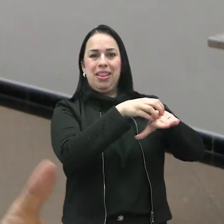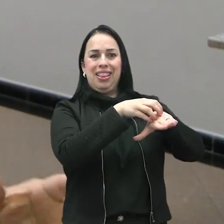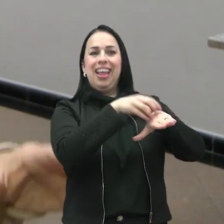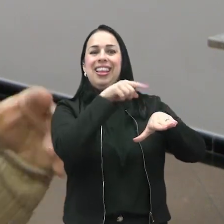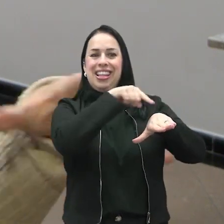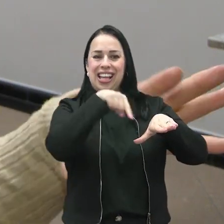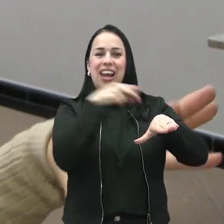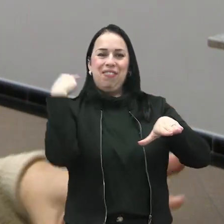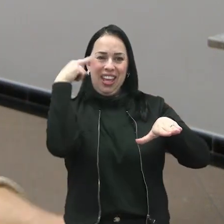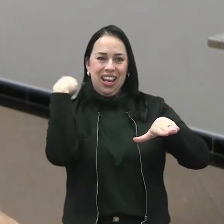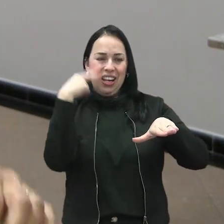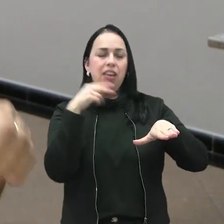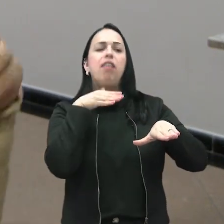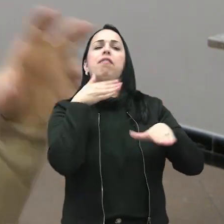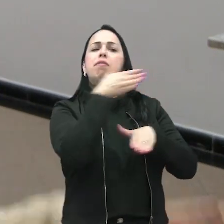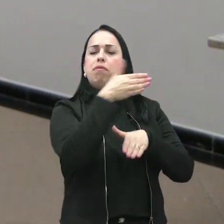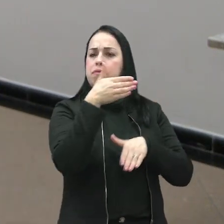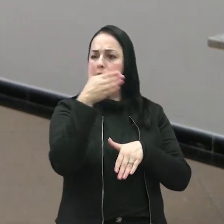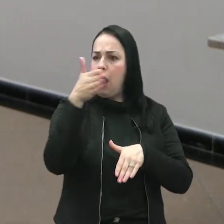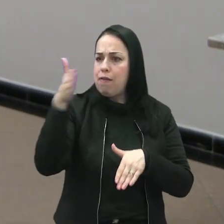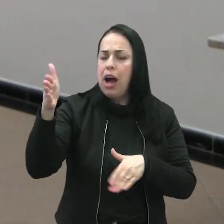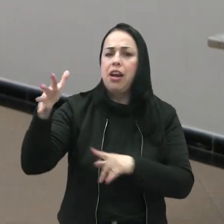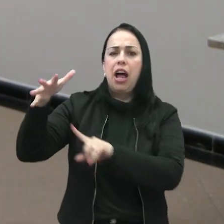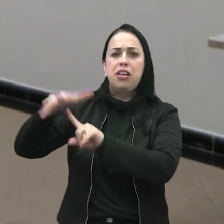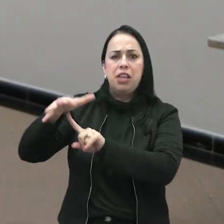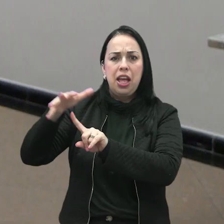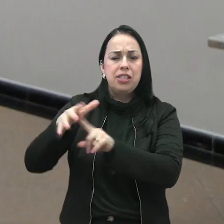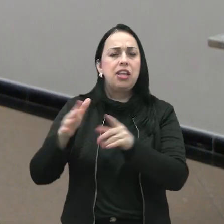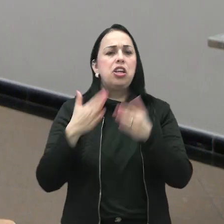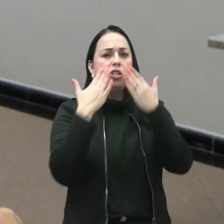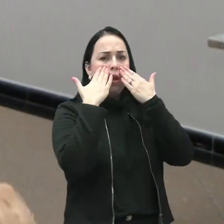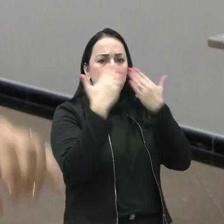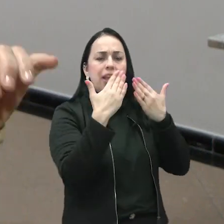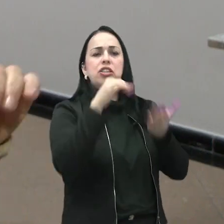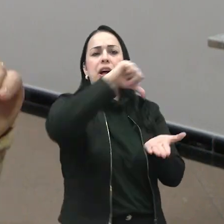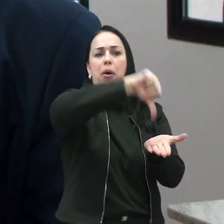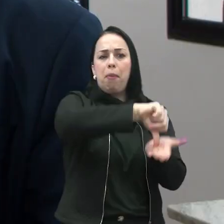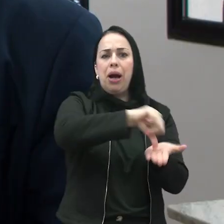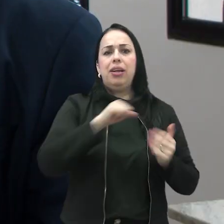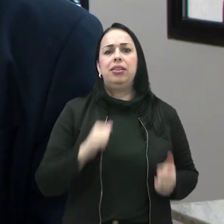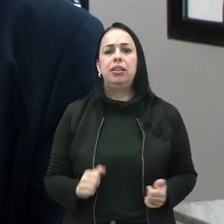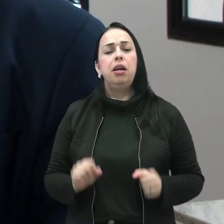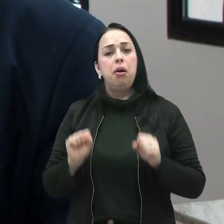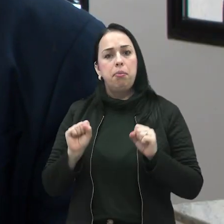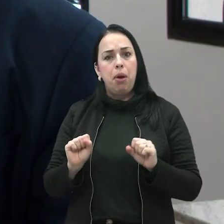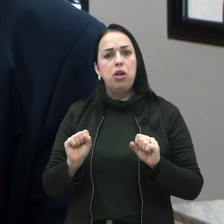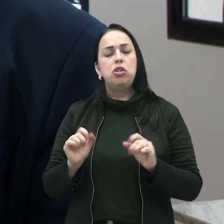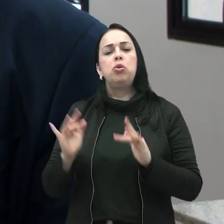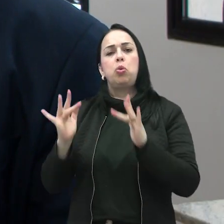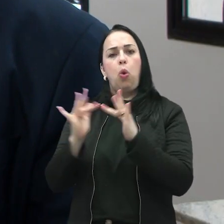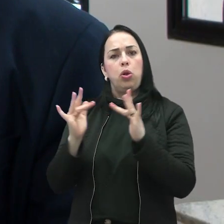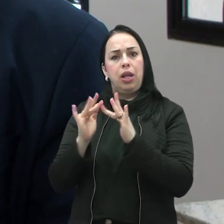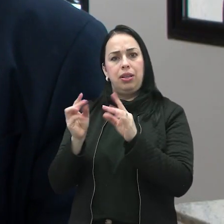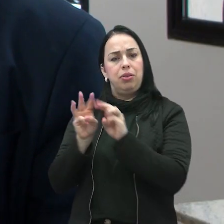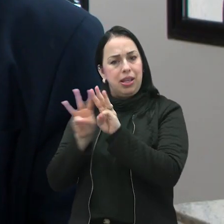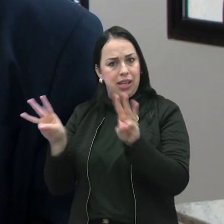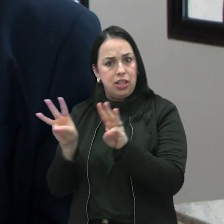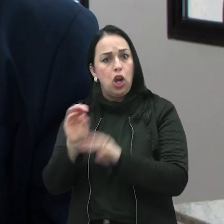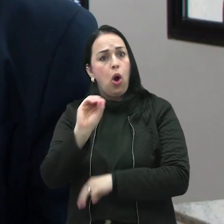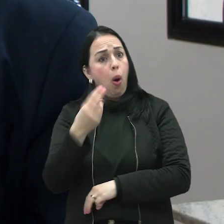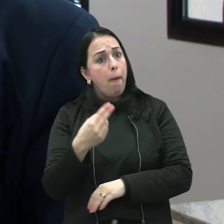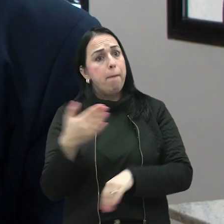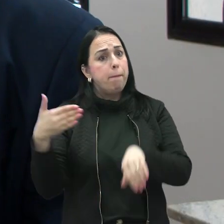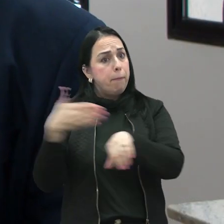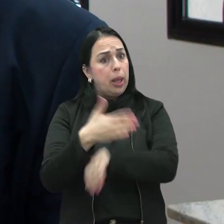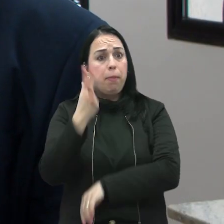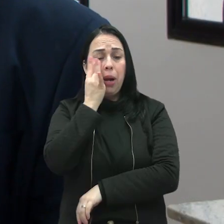gabinetes itinerantes continuam normalmente ou nas feiras, em frente às UBS. Pode entrar em contato aqui no nosso site da Câmara Municipal ou vir